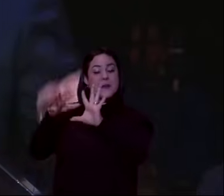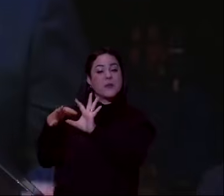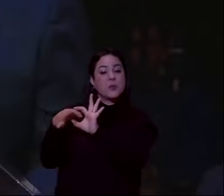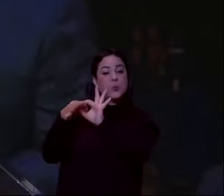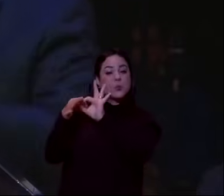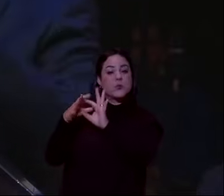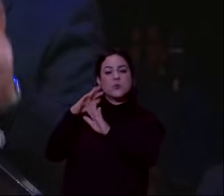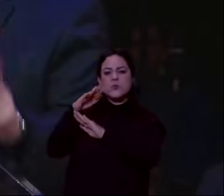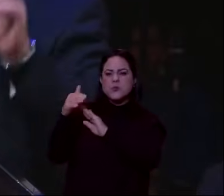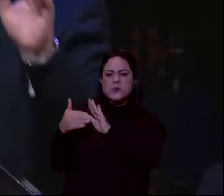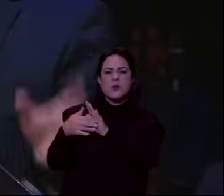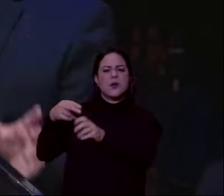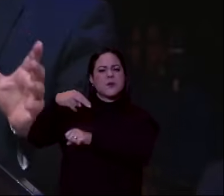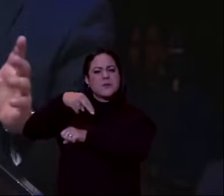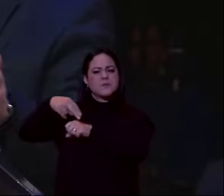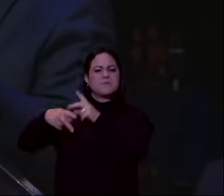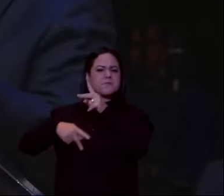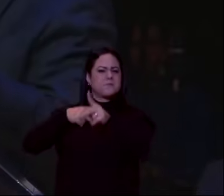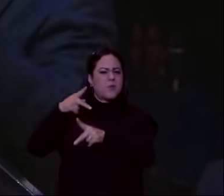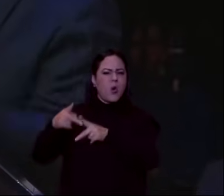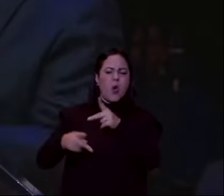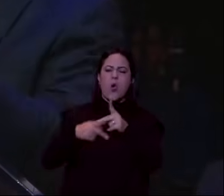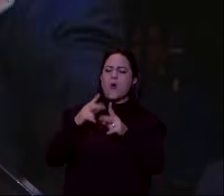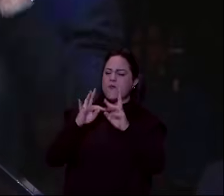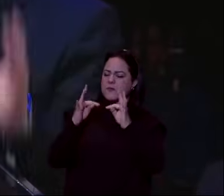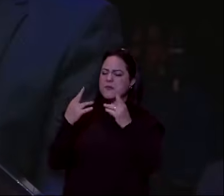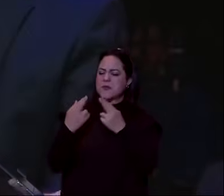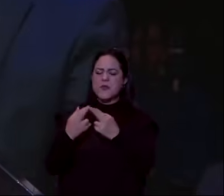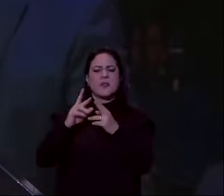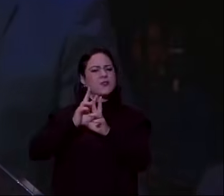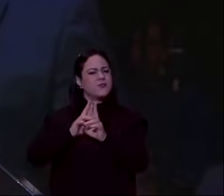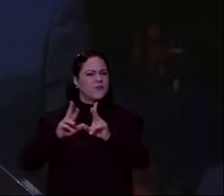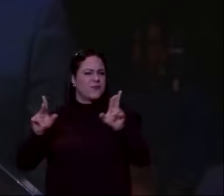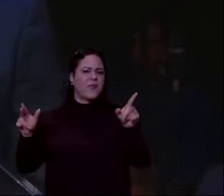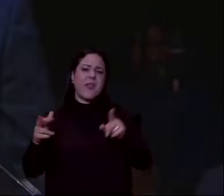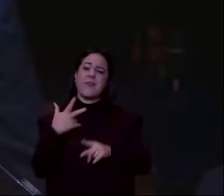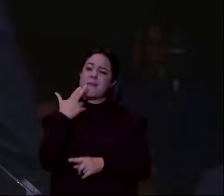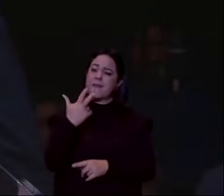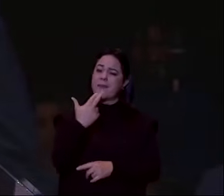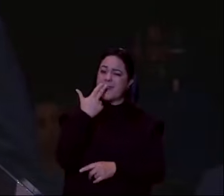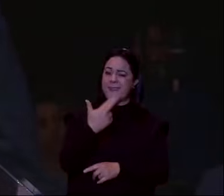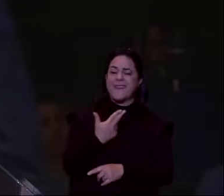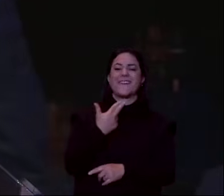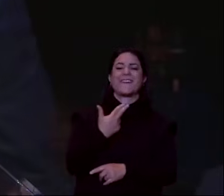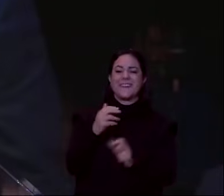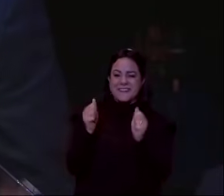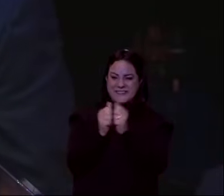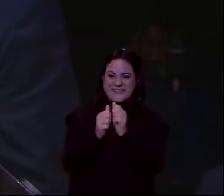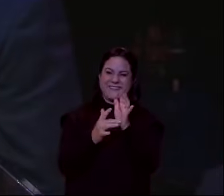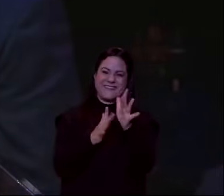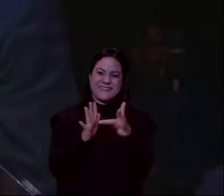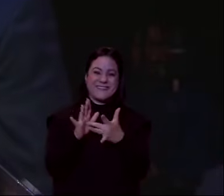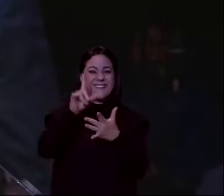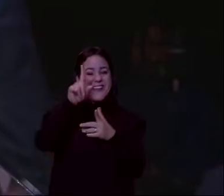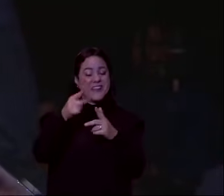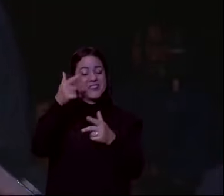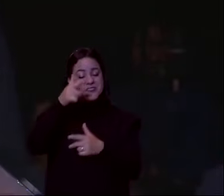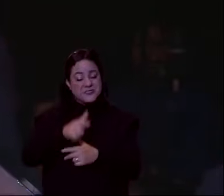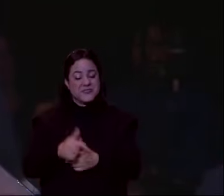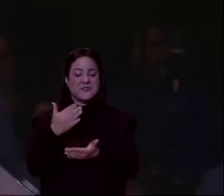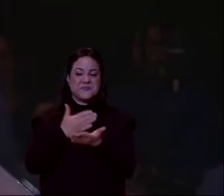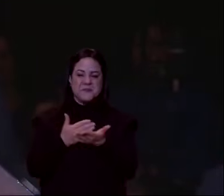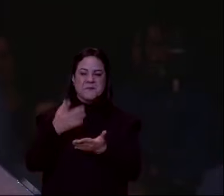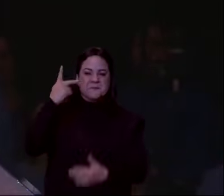de todas as nações, povos, raças e línguas em Cristo Jesus. E outra vez era o início do cumprimento